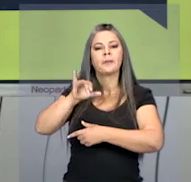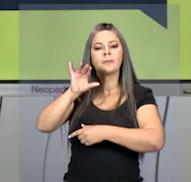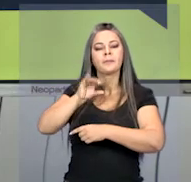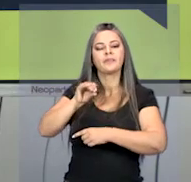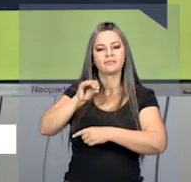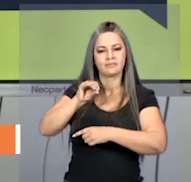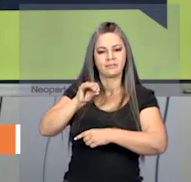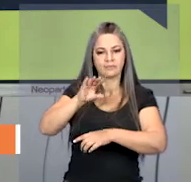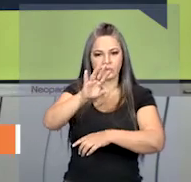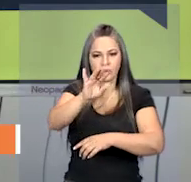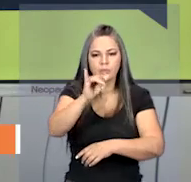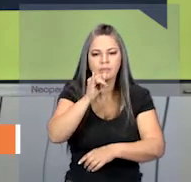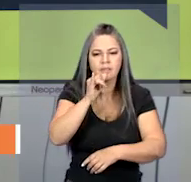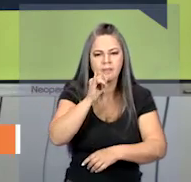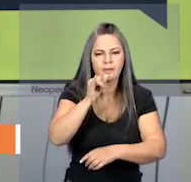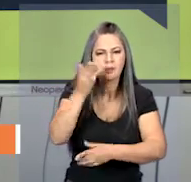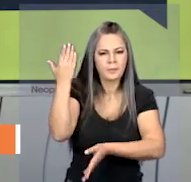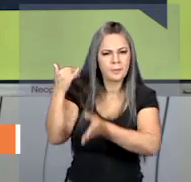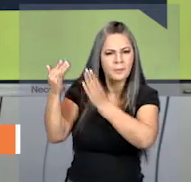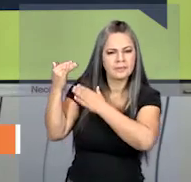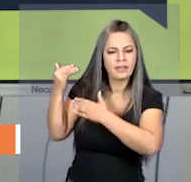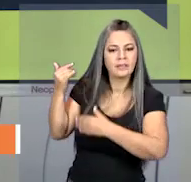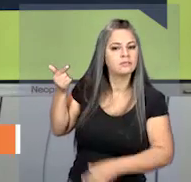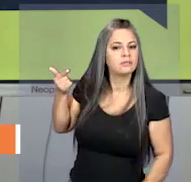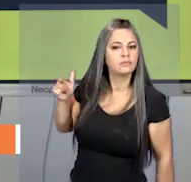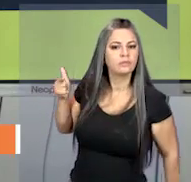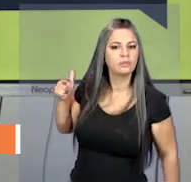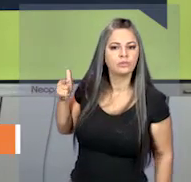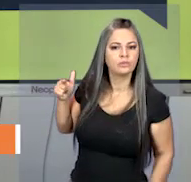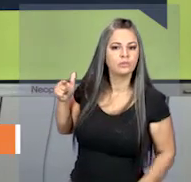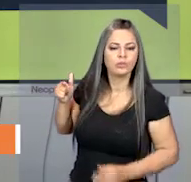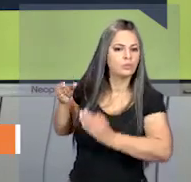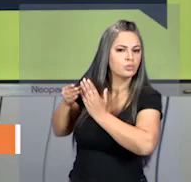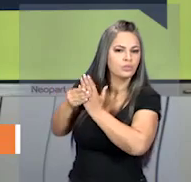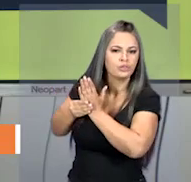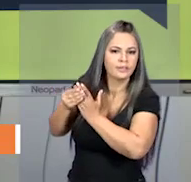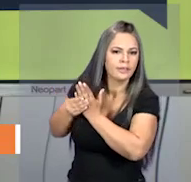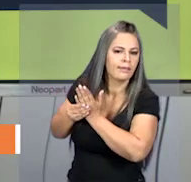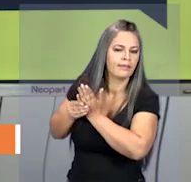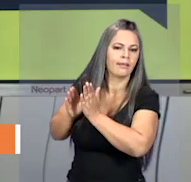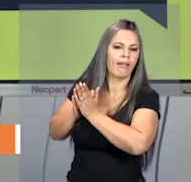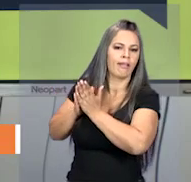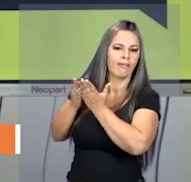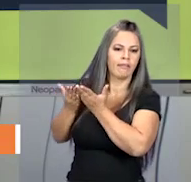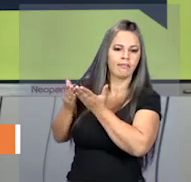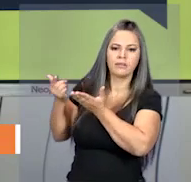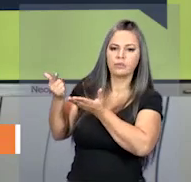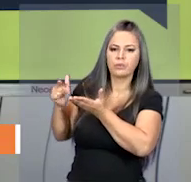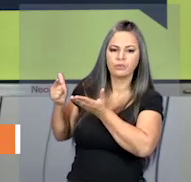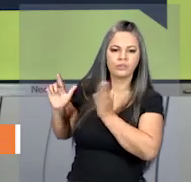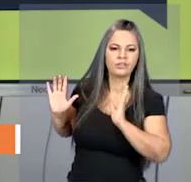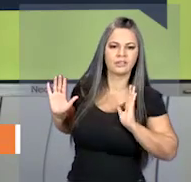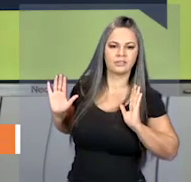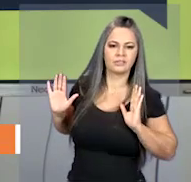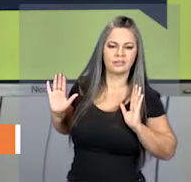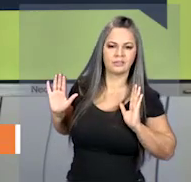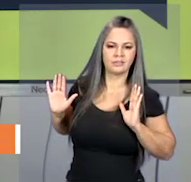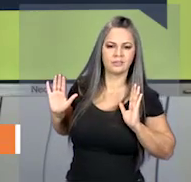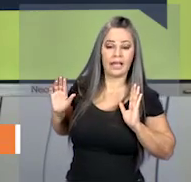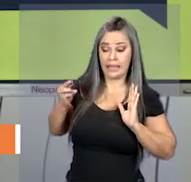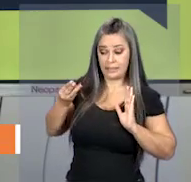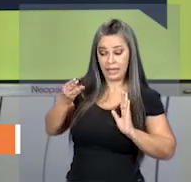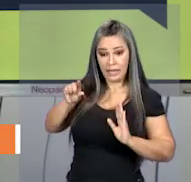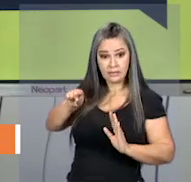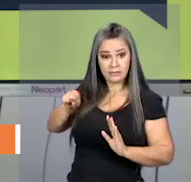livros, como não havia livro na época há 500 anos, há 1000 anos, há 2000 anos, há 3000